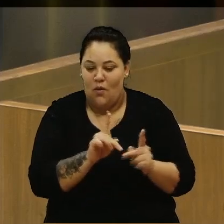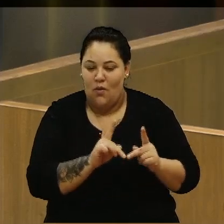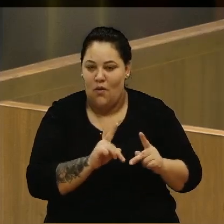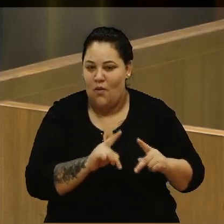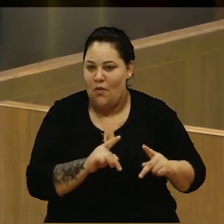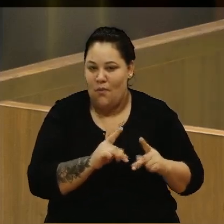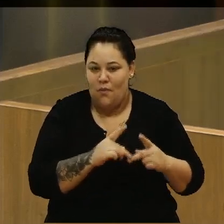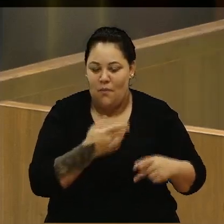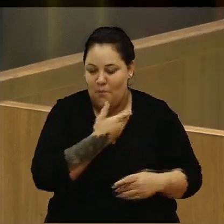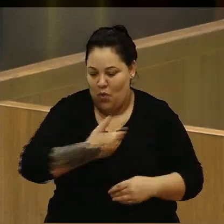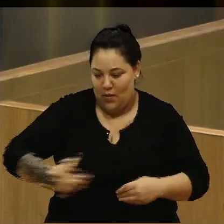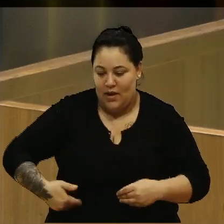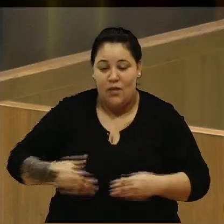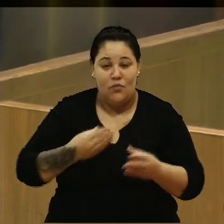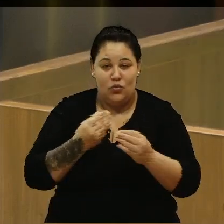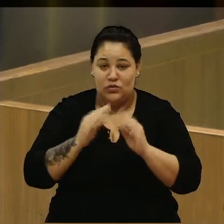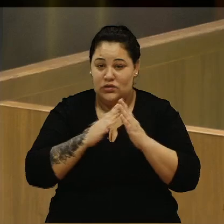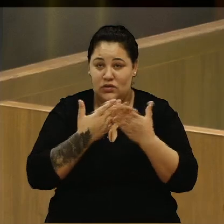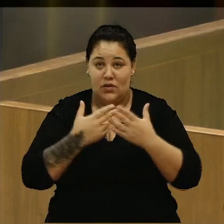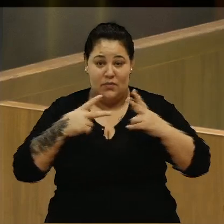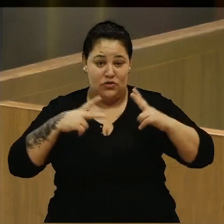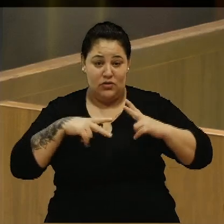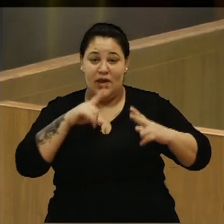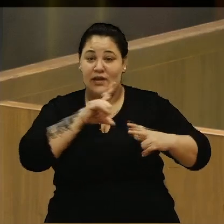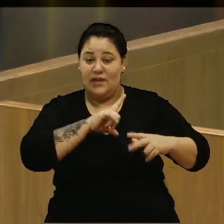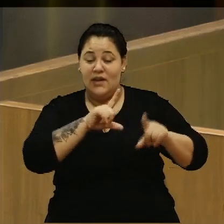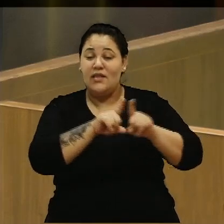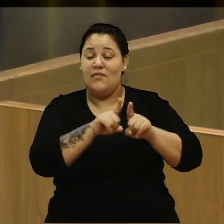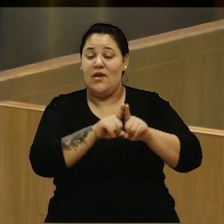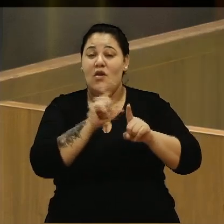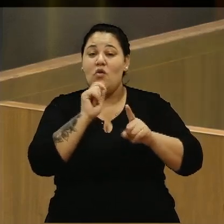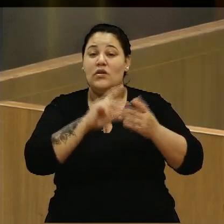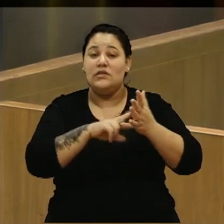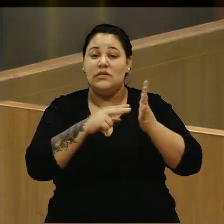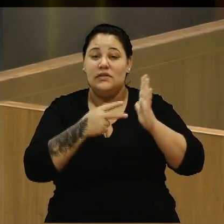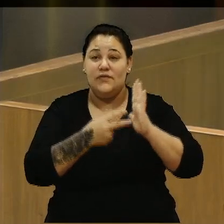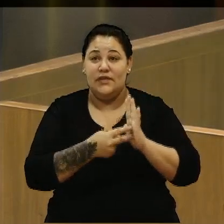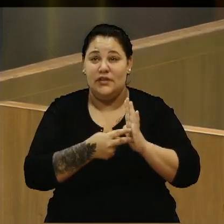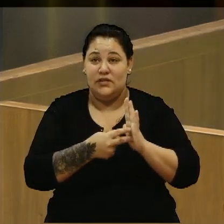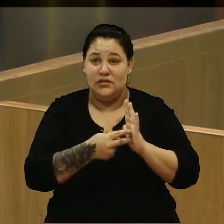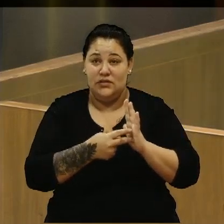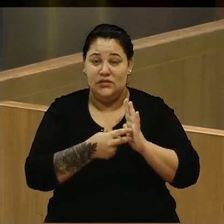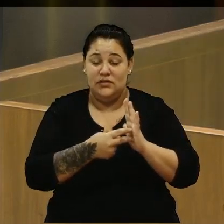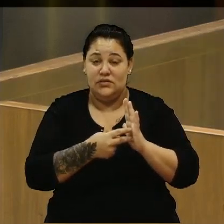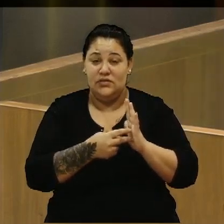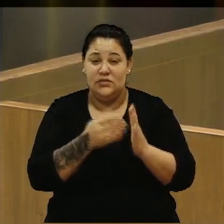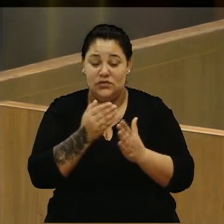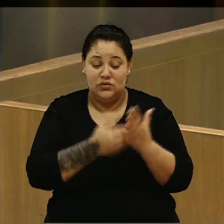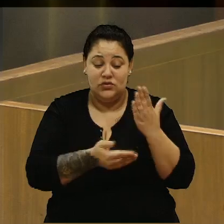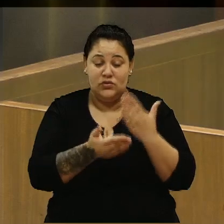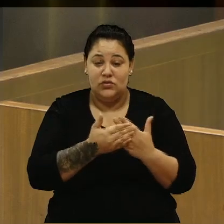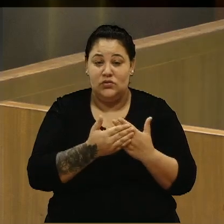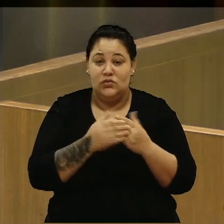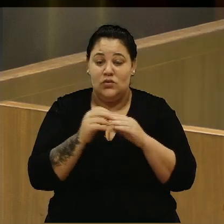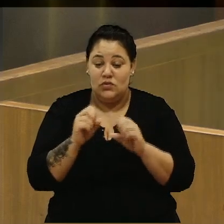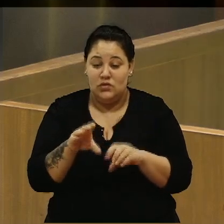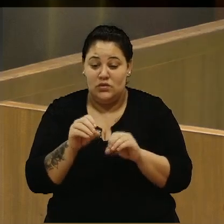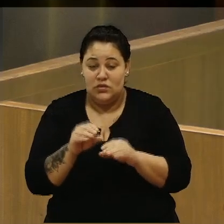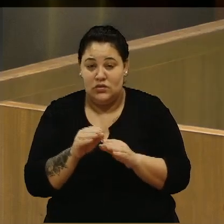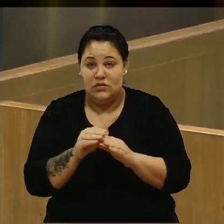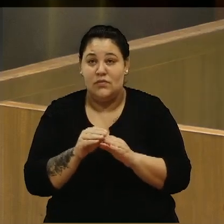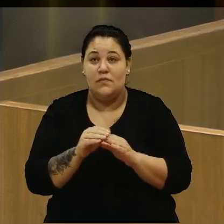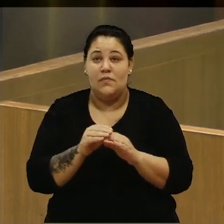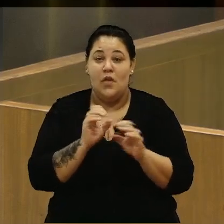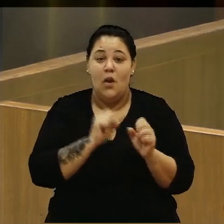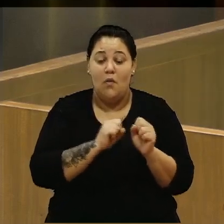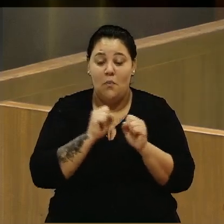Muitas escolas privadas também têm. O que significa que todos os educadores, as educadoras